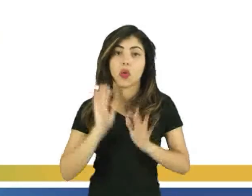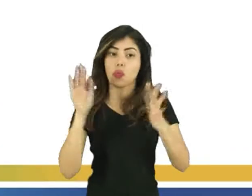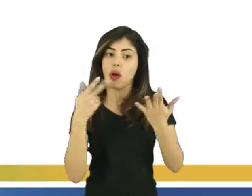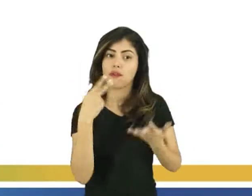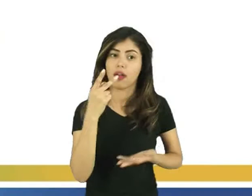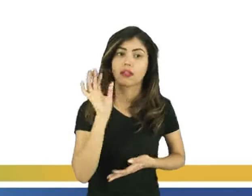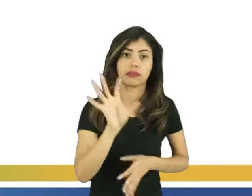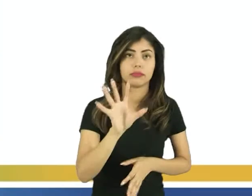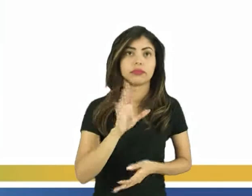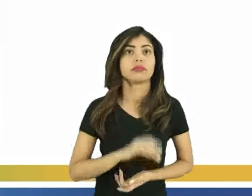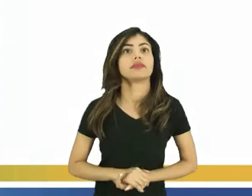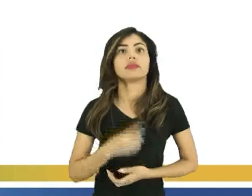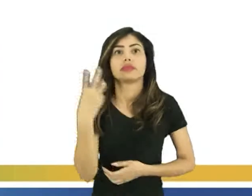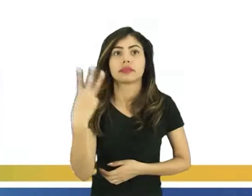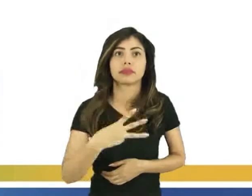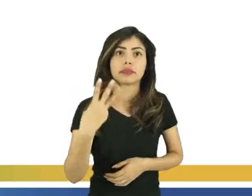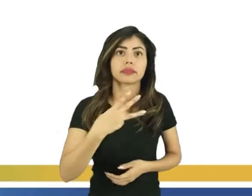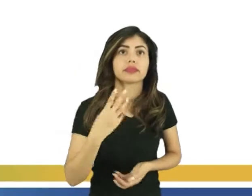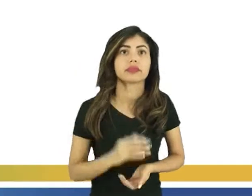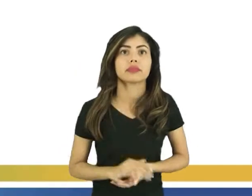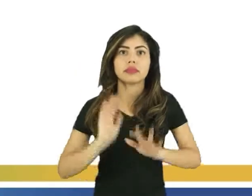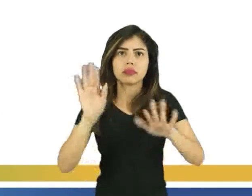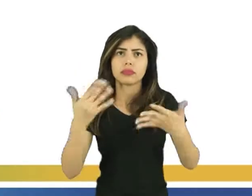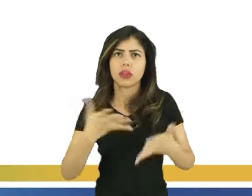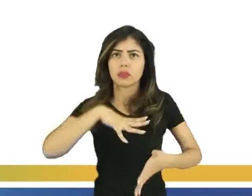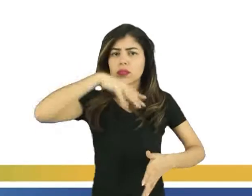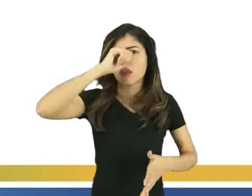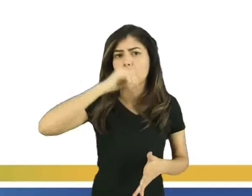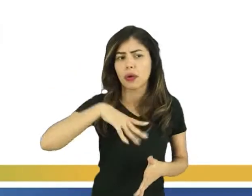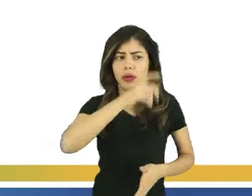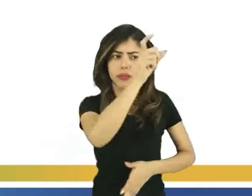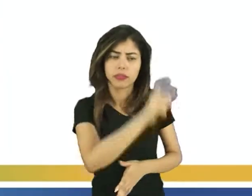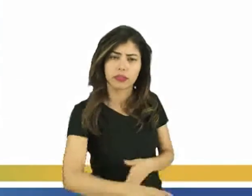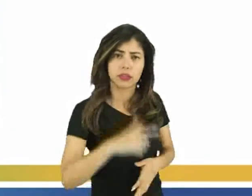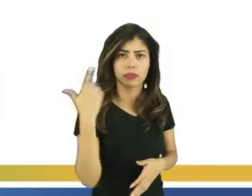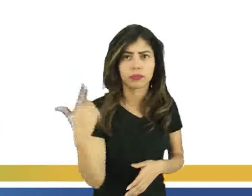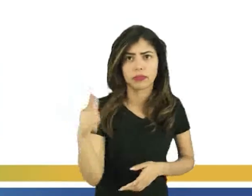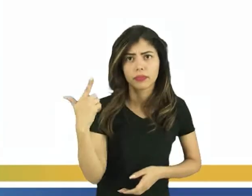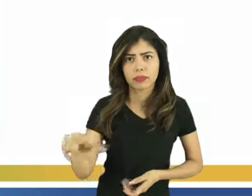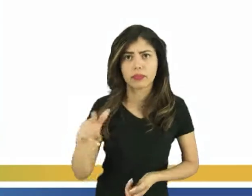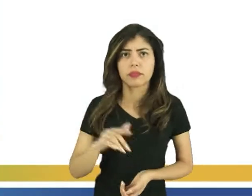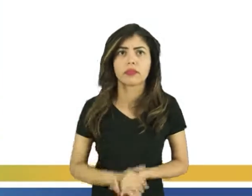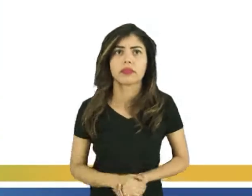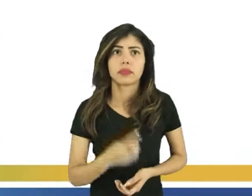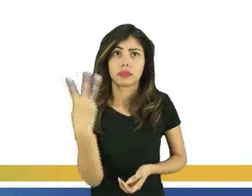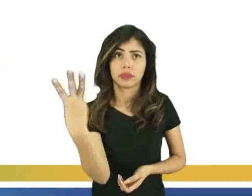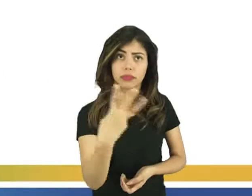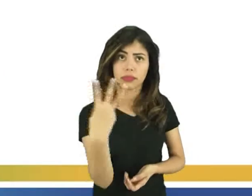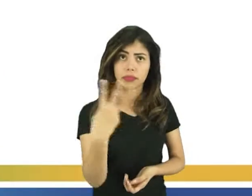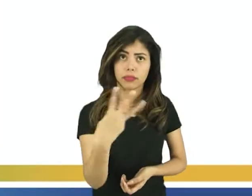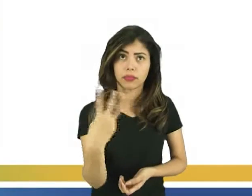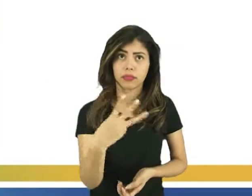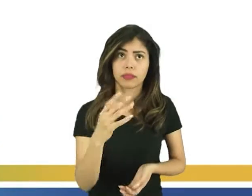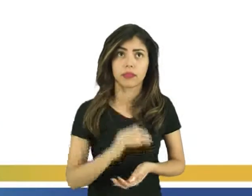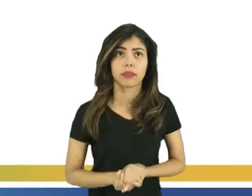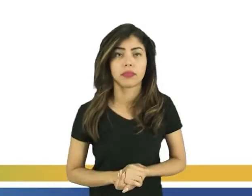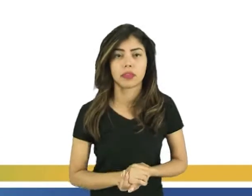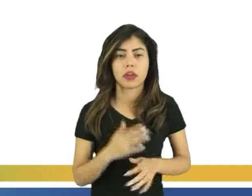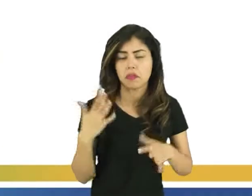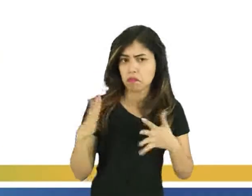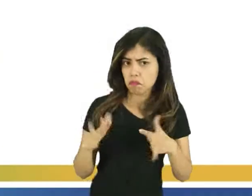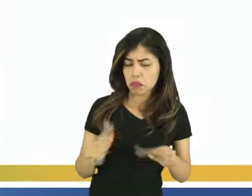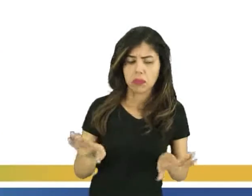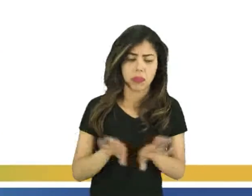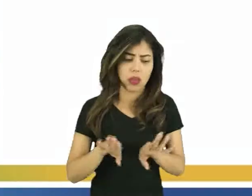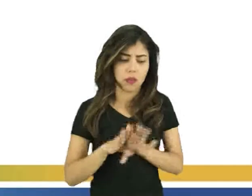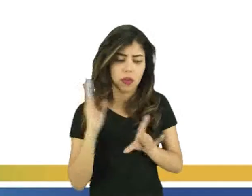falando. A terceira, quais os tipos de respiração presentes nos artrópodes? São 3 tipos, também dependendo do ambiente